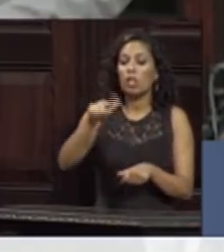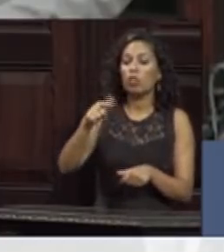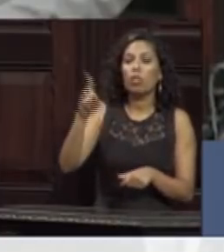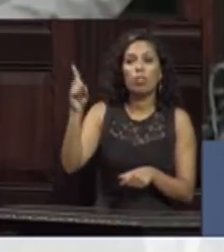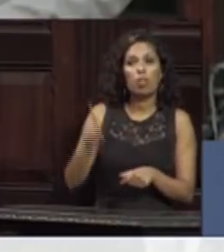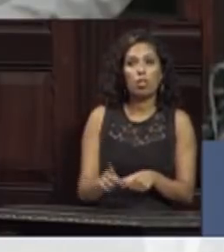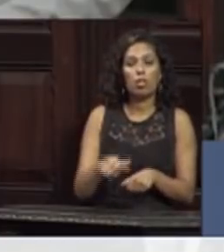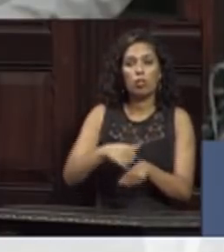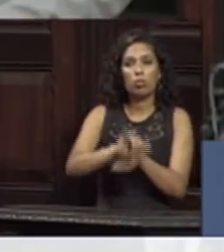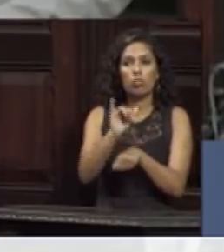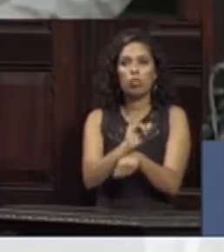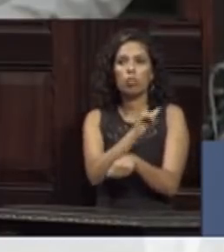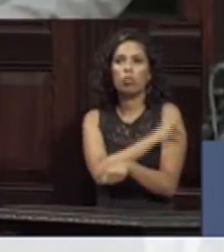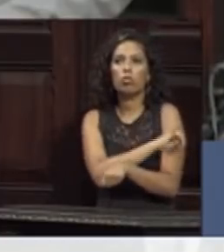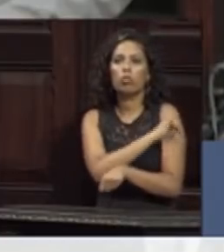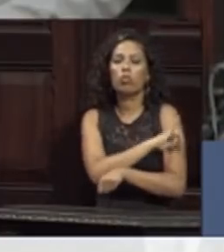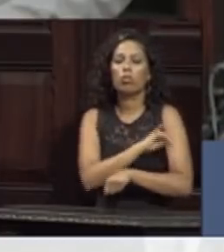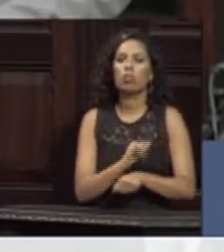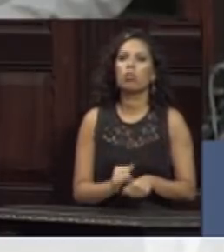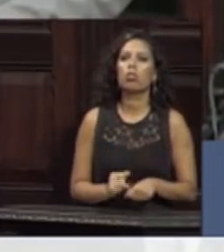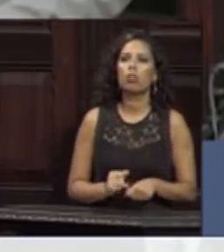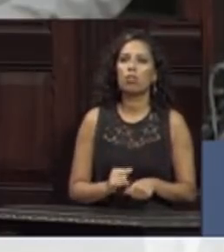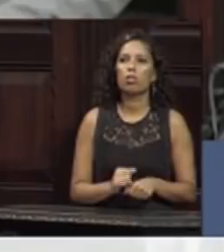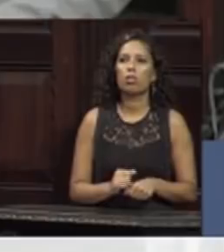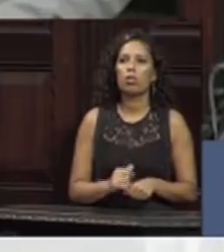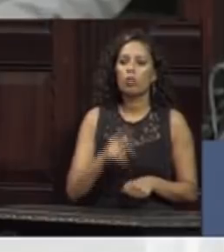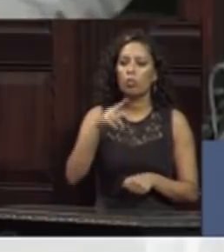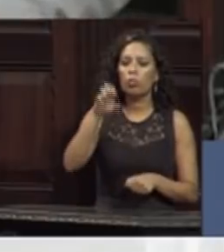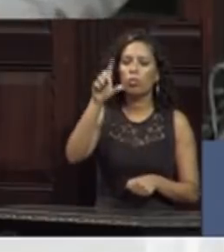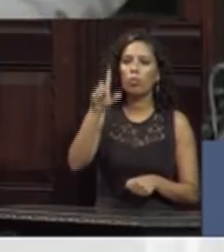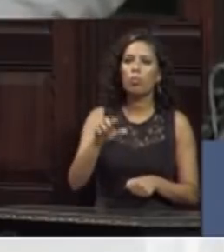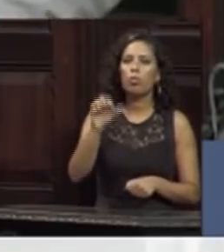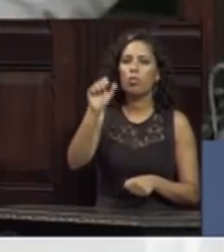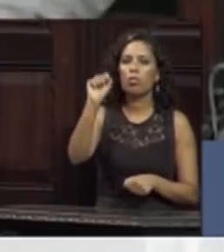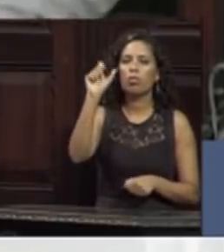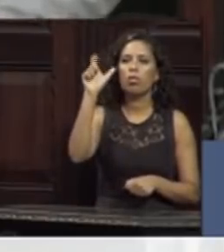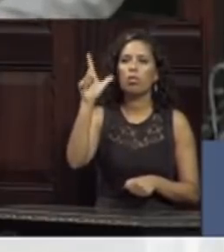2040. Era só até 2020. No pré-sal,